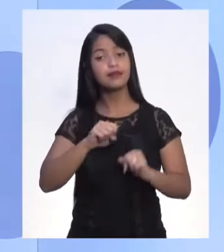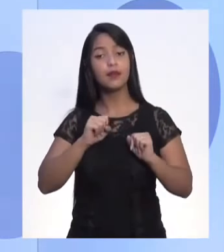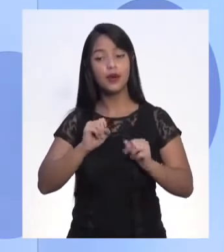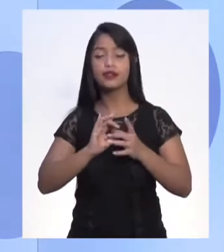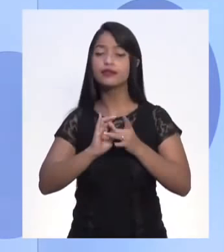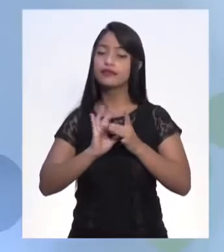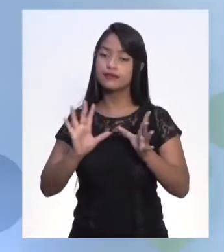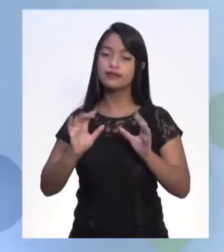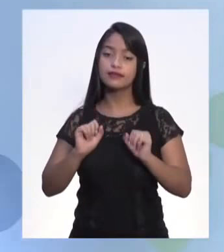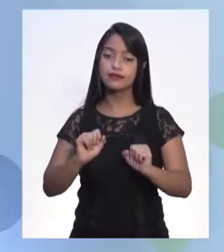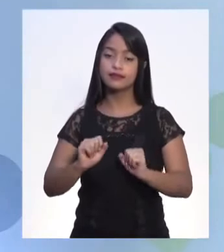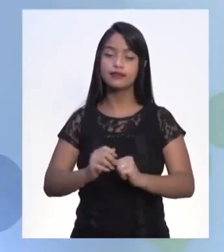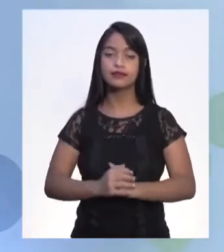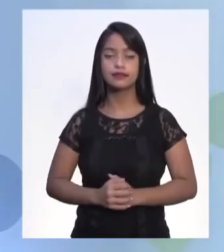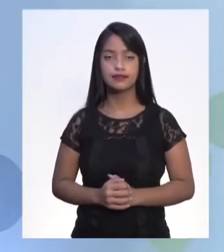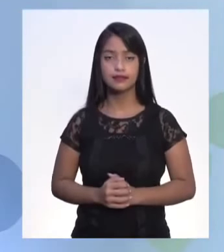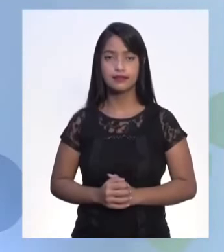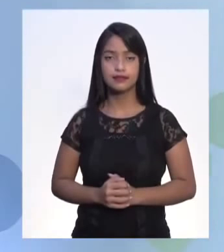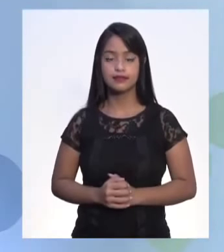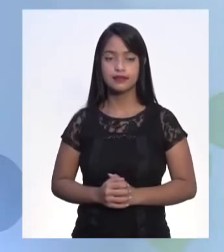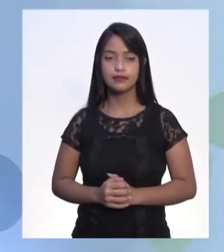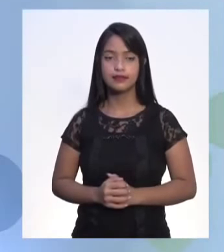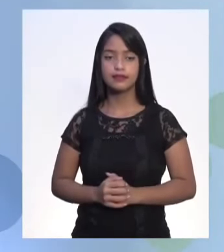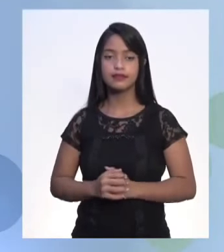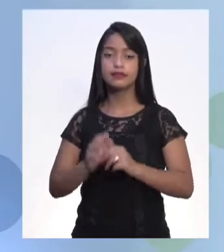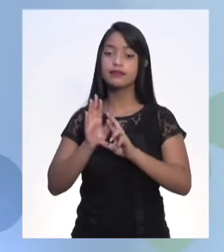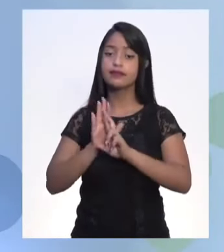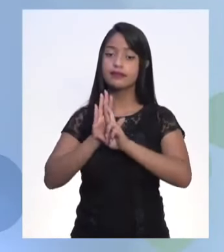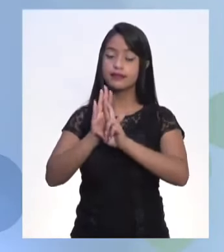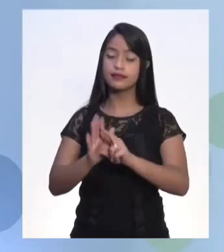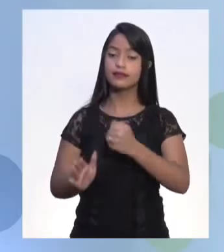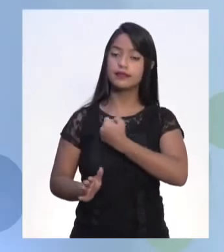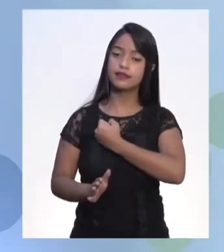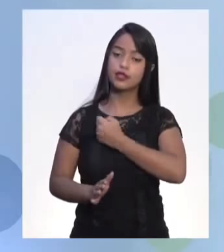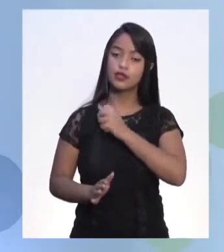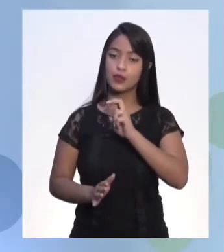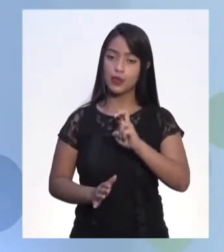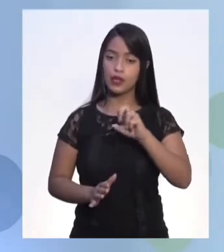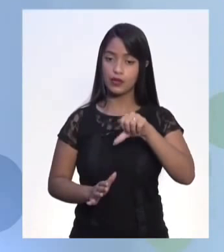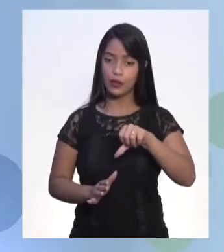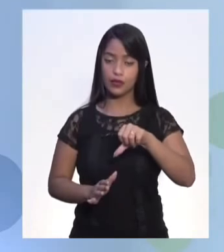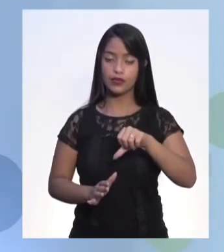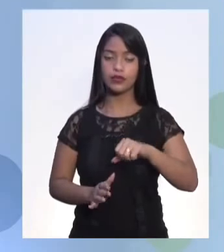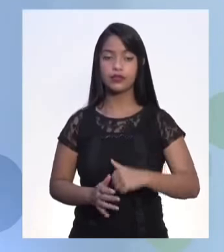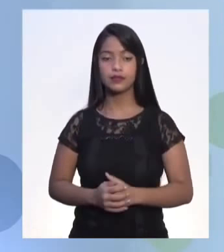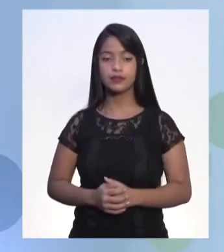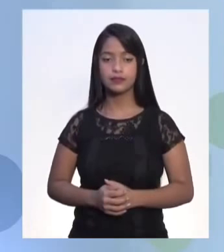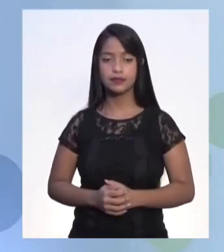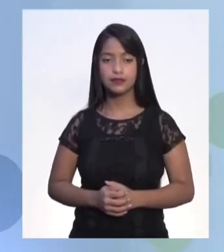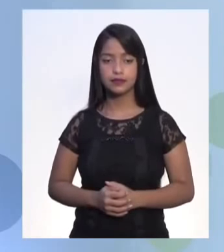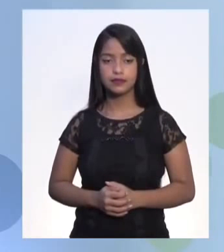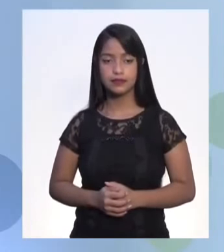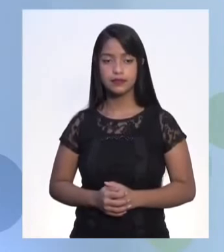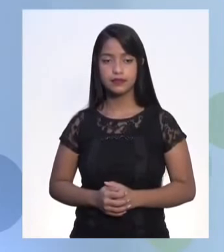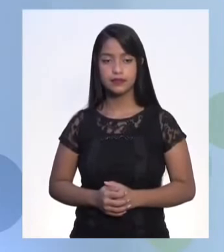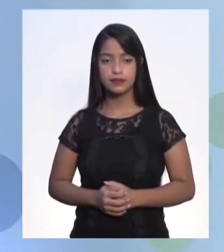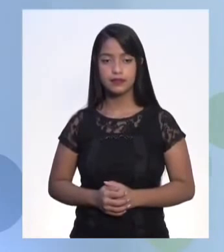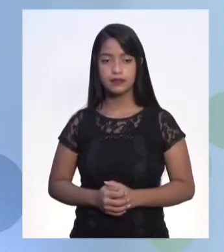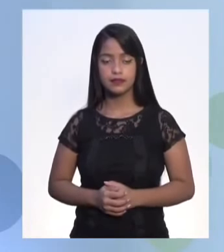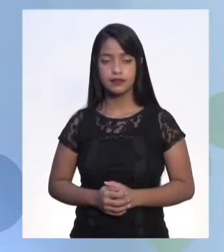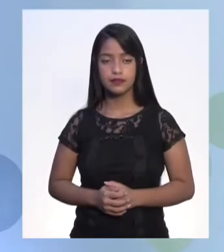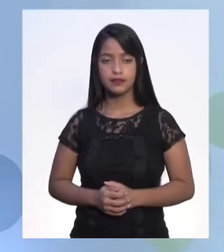pode colocar a quantidade aqui ó representando o número 59 da representante